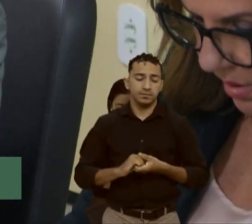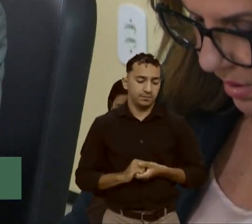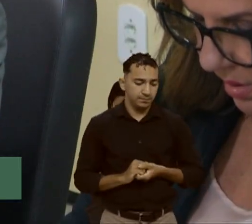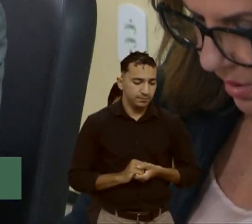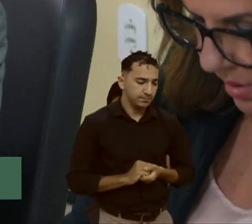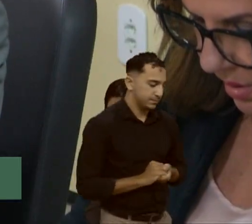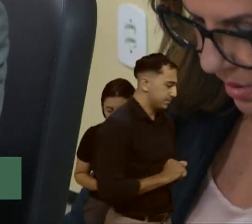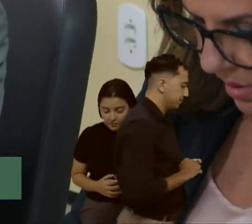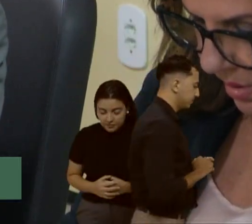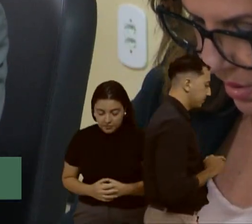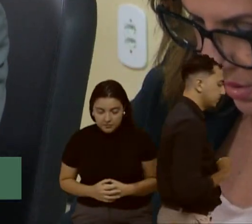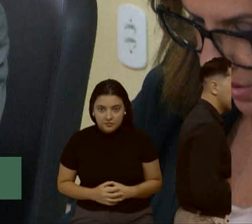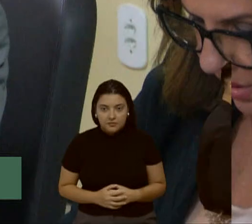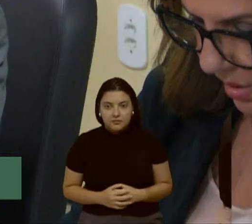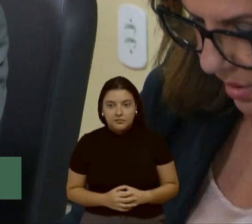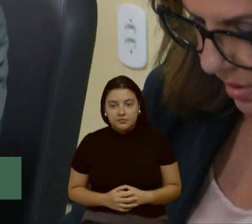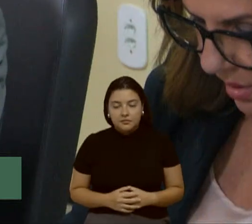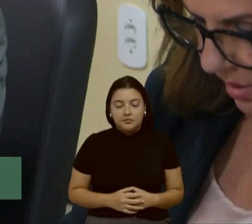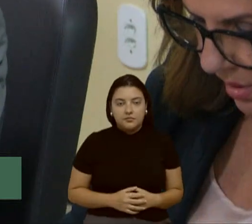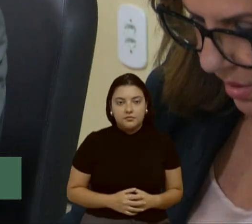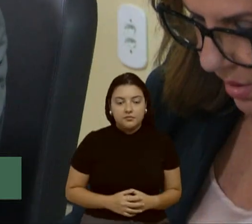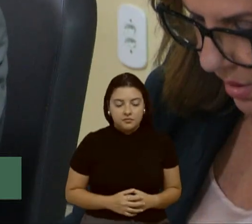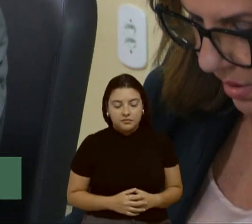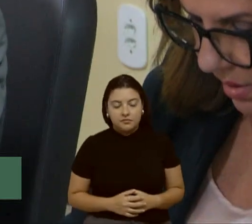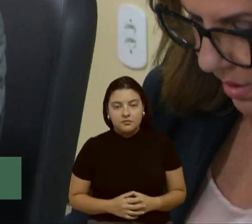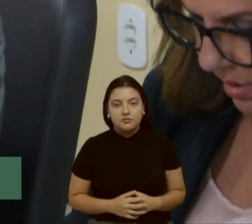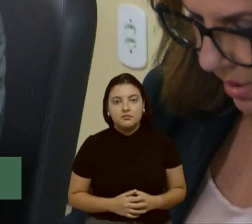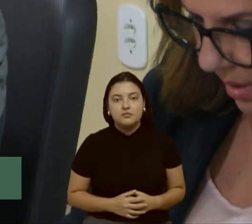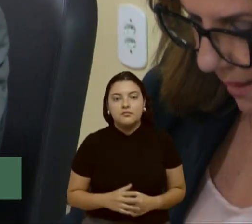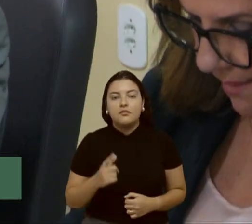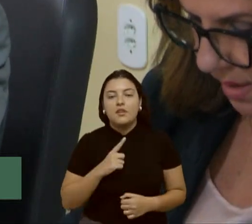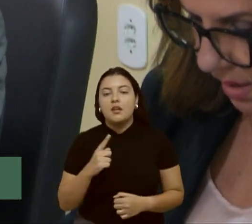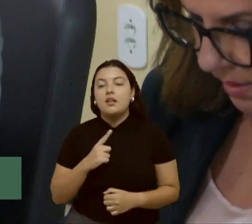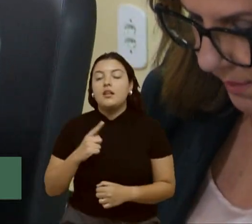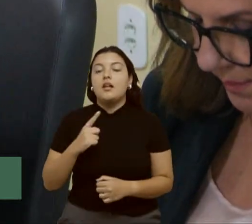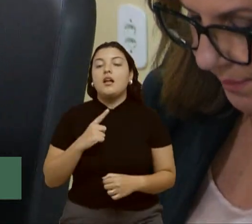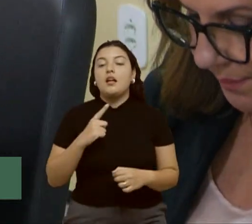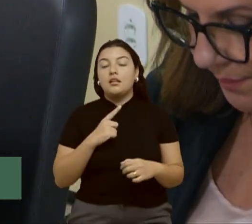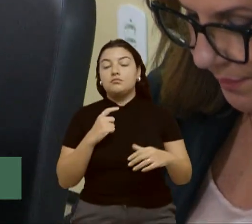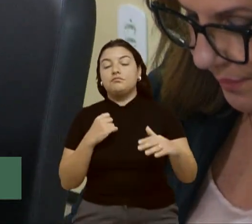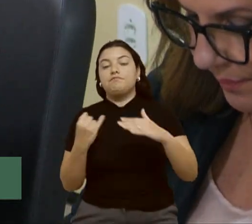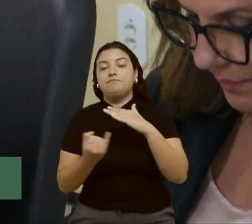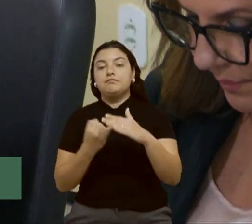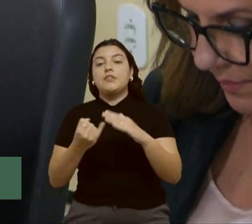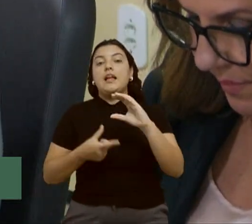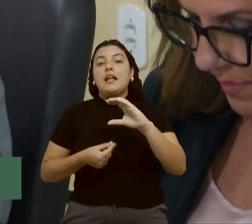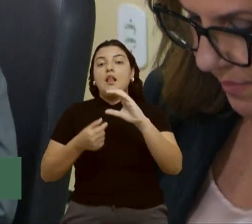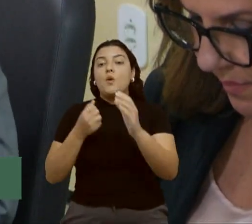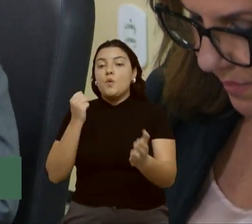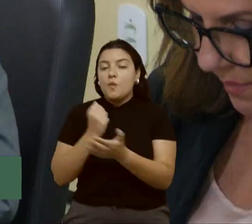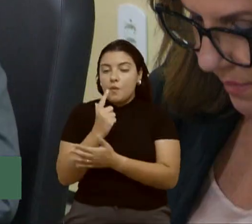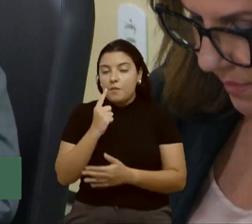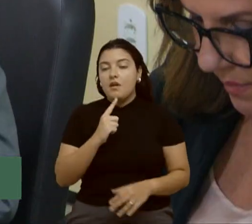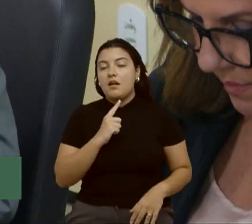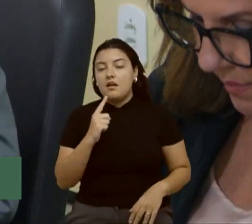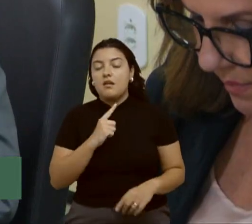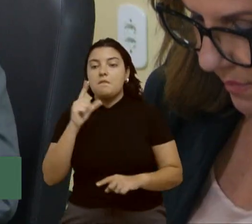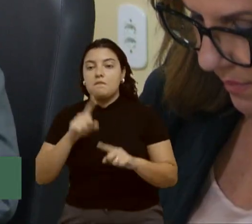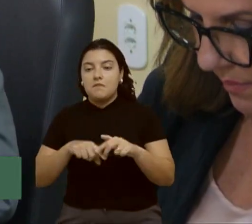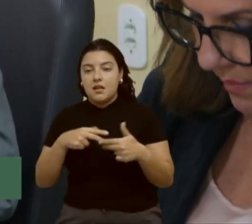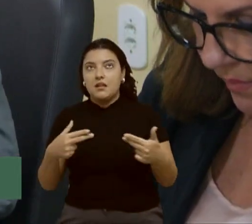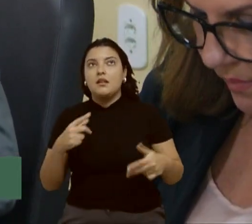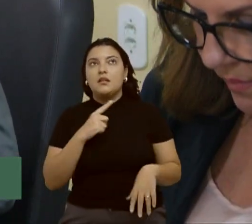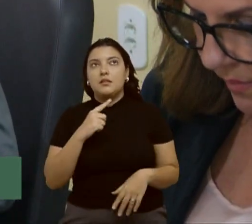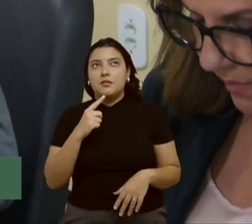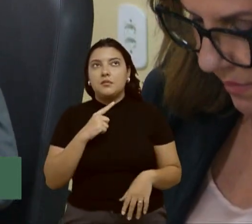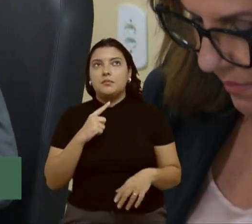aí leva-se aos órgãos de defesa do consumidor clientes que compraram, fizeram aquisições de produtos,